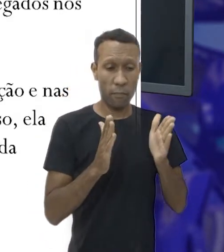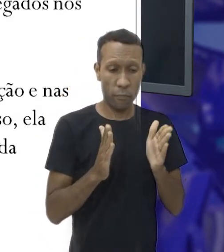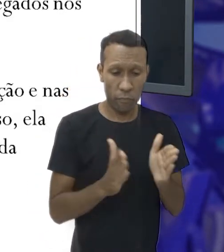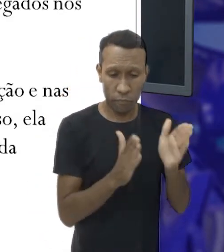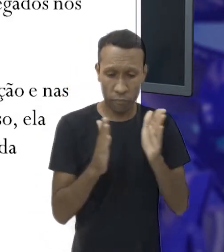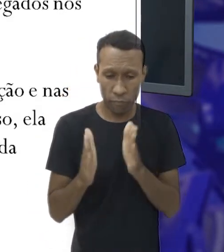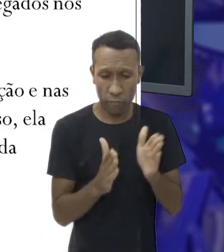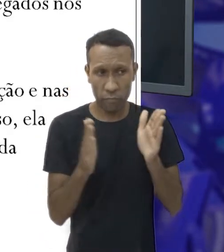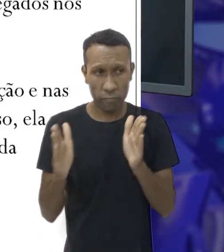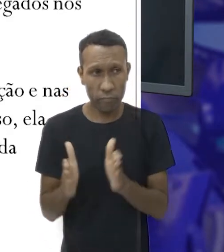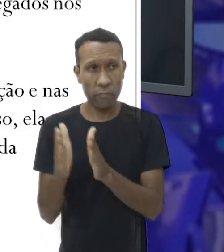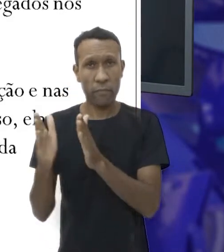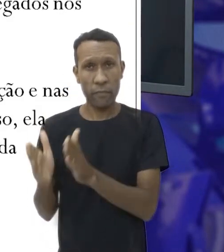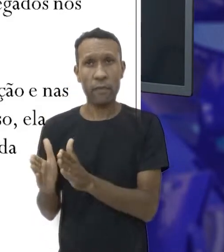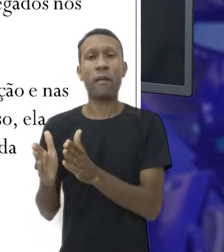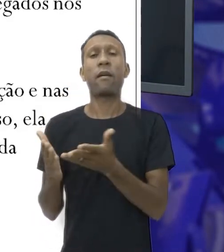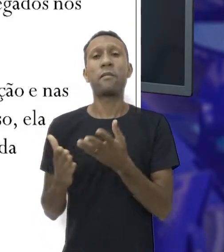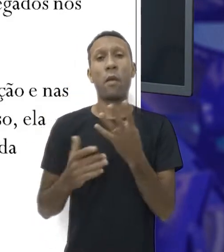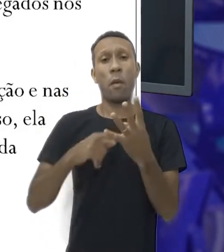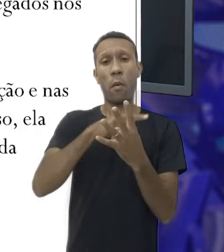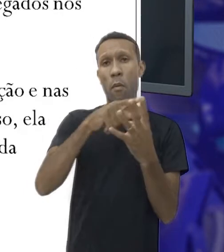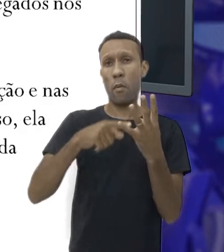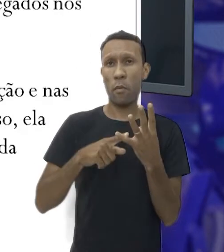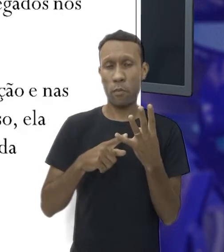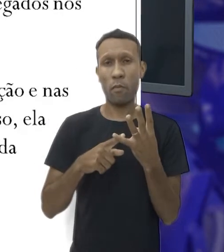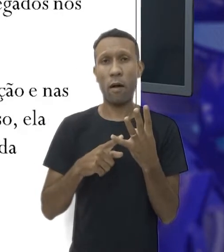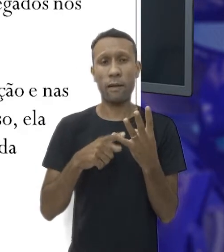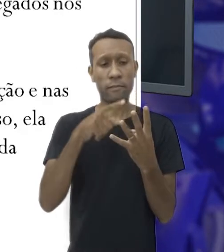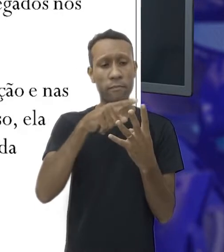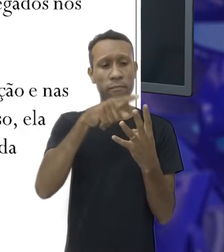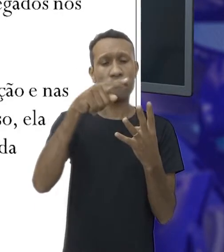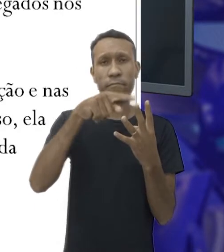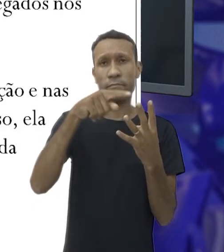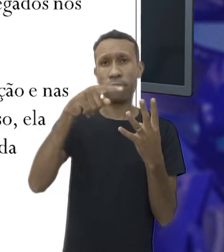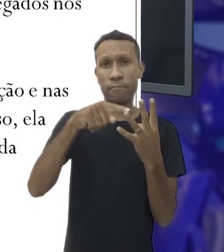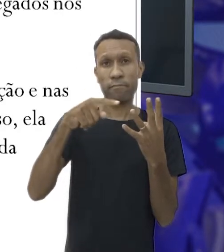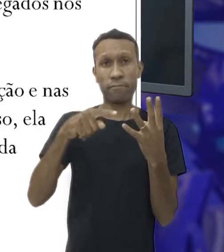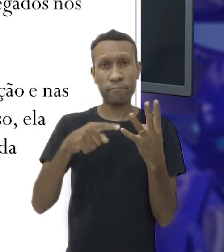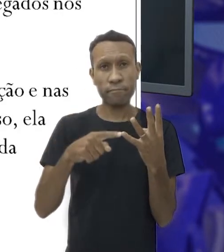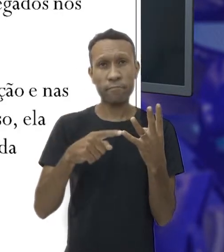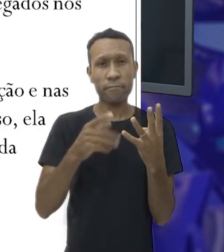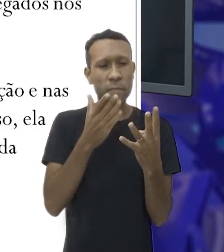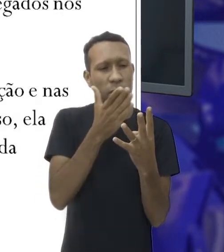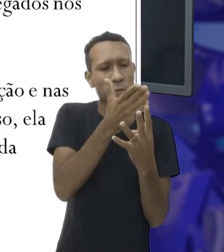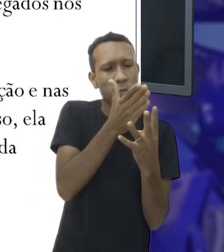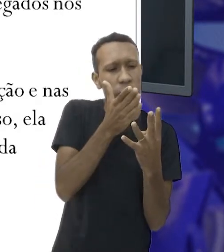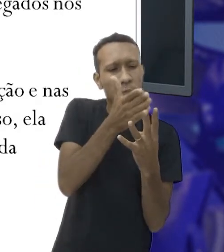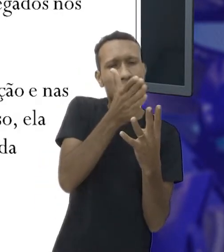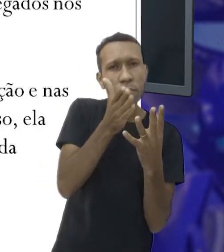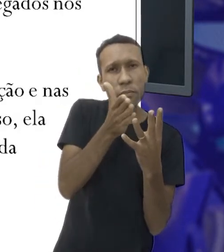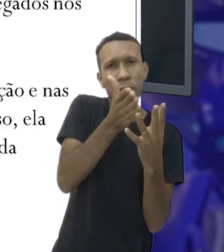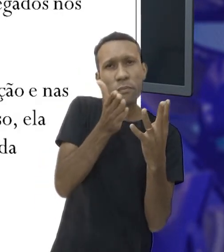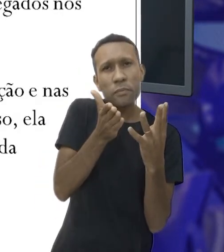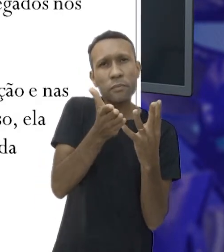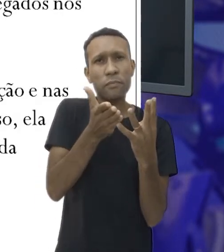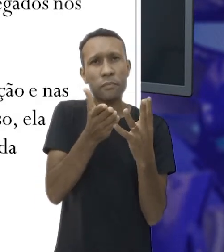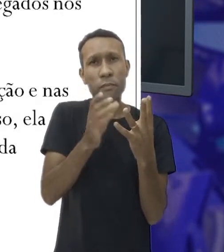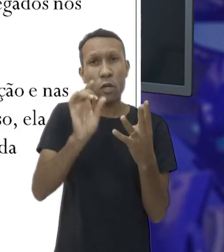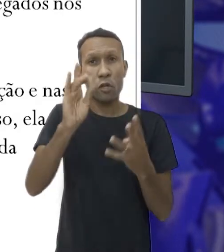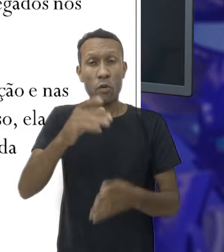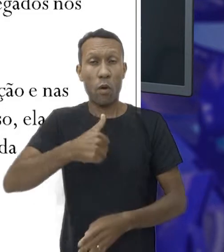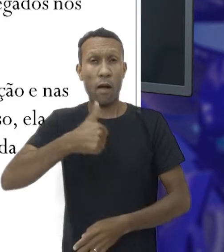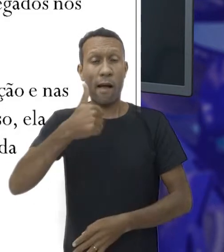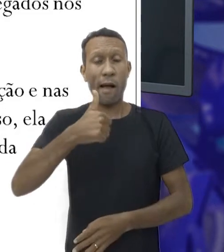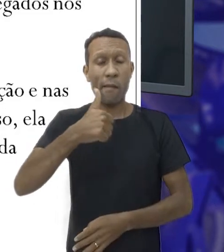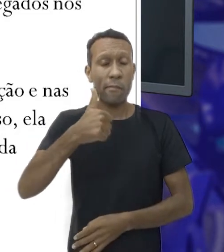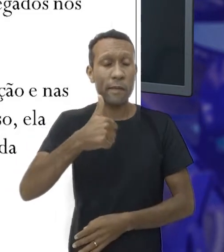né? E cada uma das fases da globalização encaixa com uma das 3 revoluções industriais. Somente a primeira